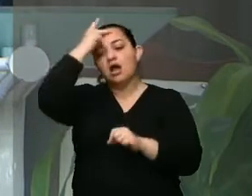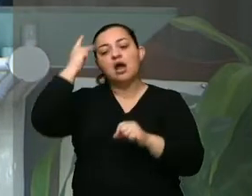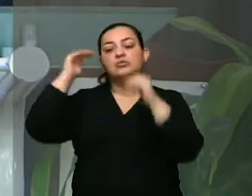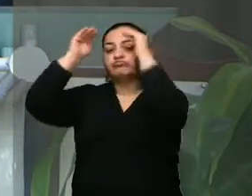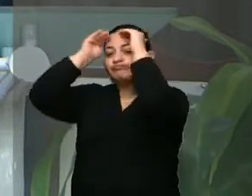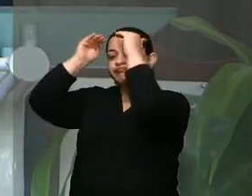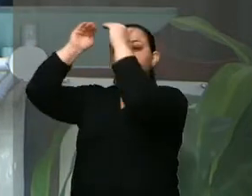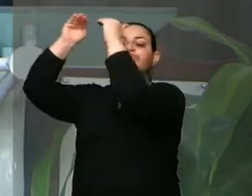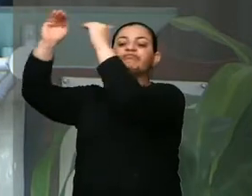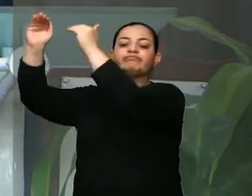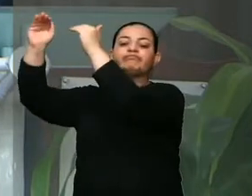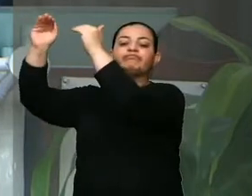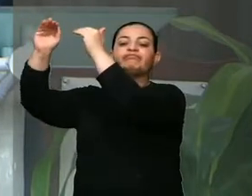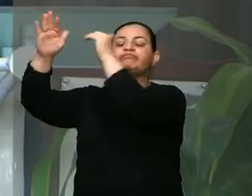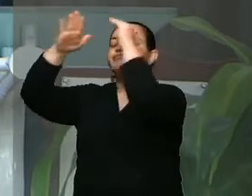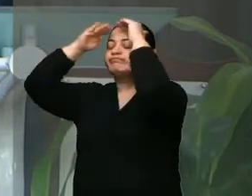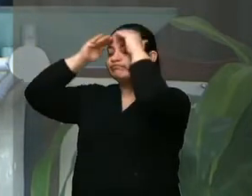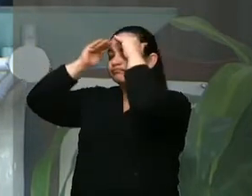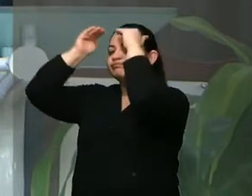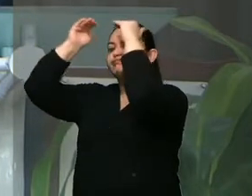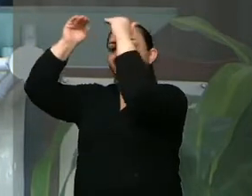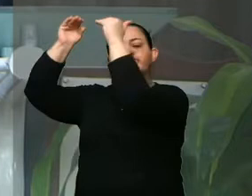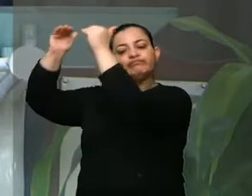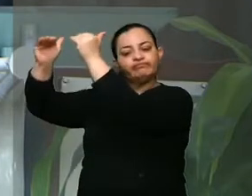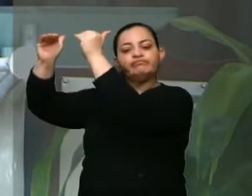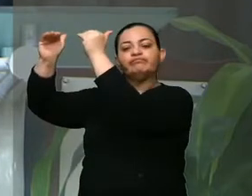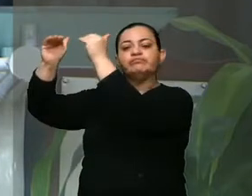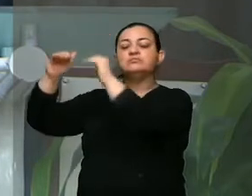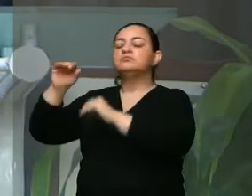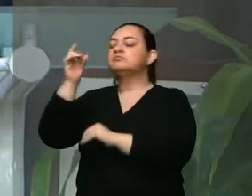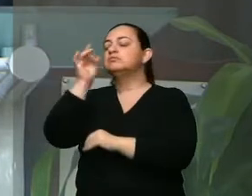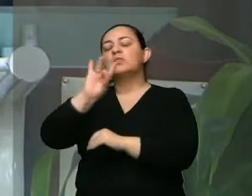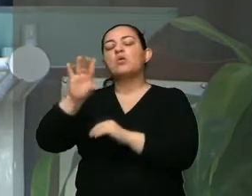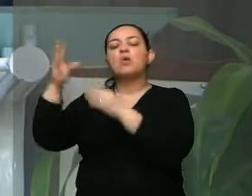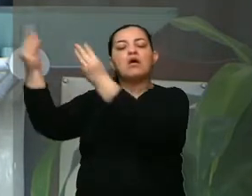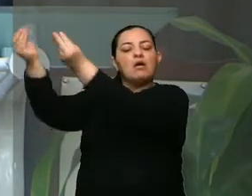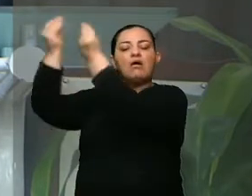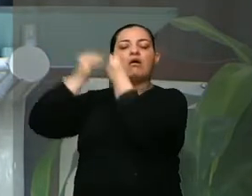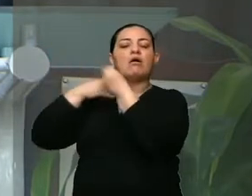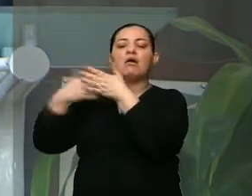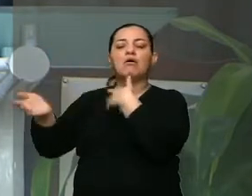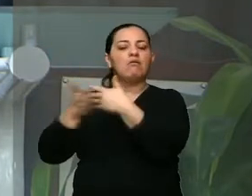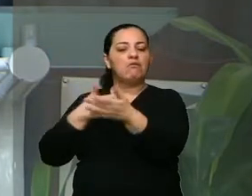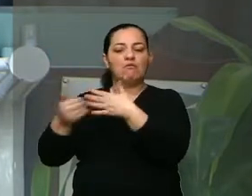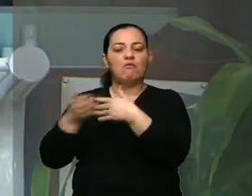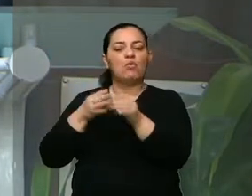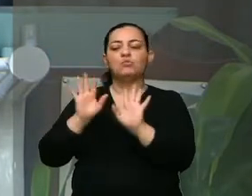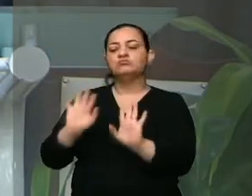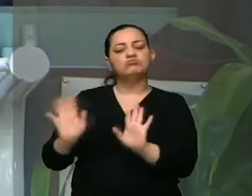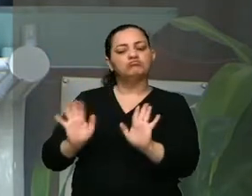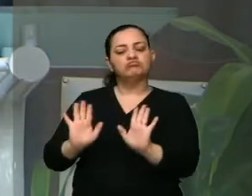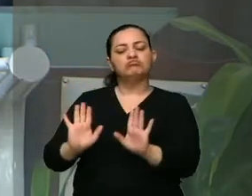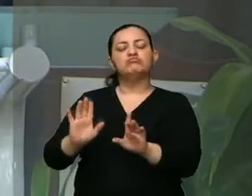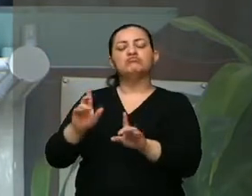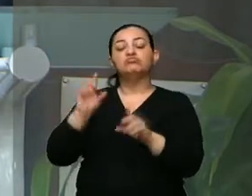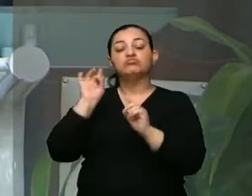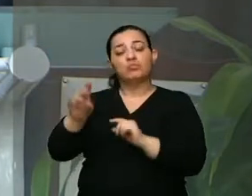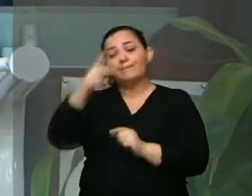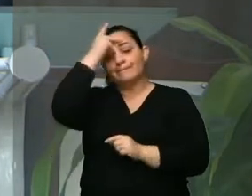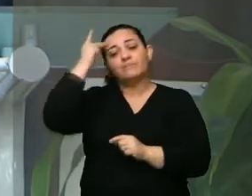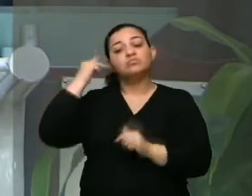que lhe obedece não é dado a qualquer um mas sim aqueles que lhe